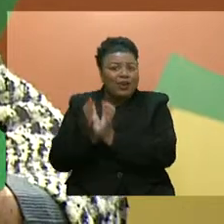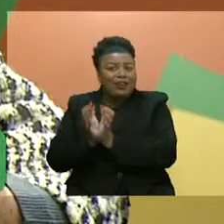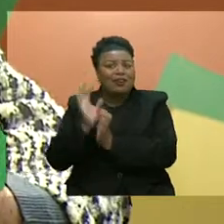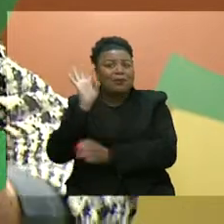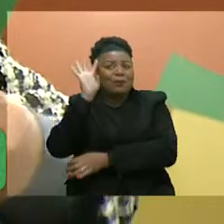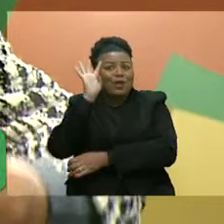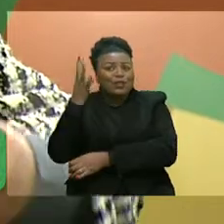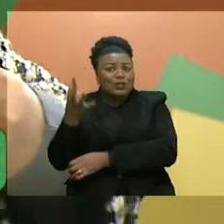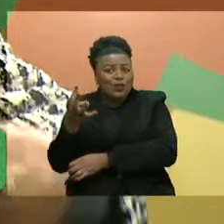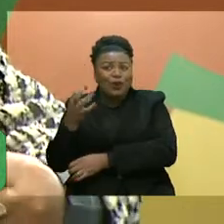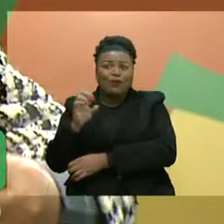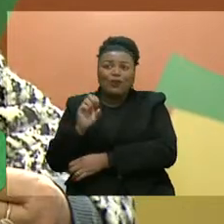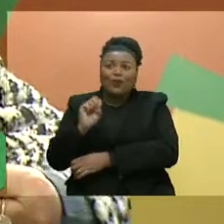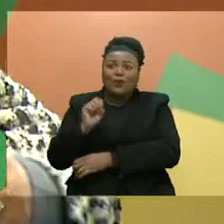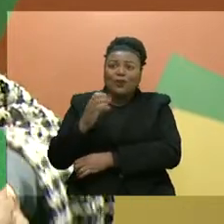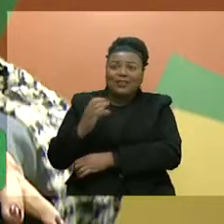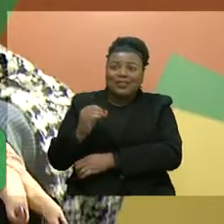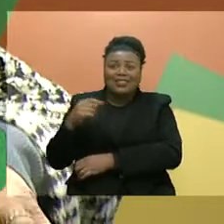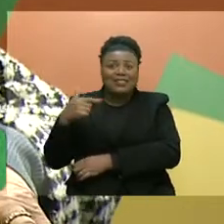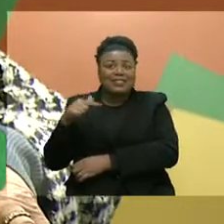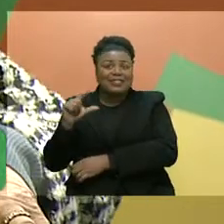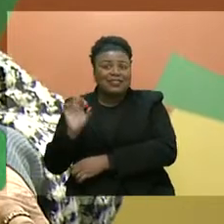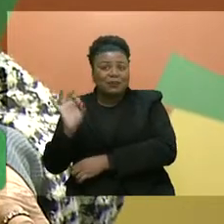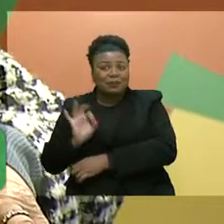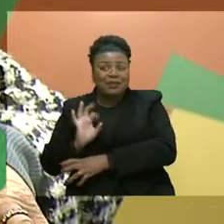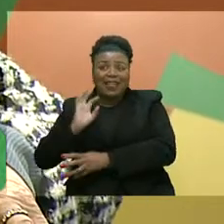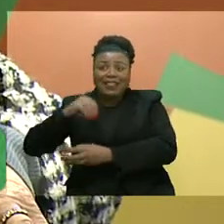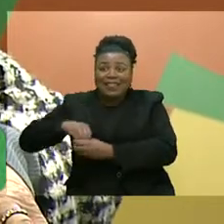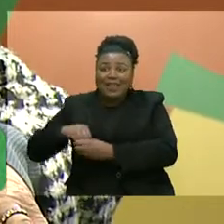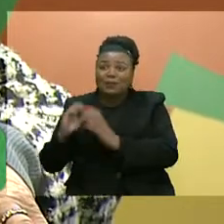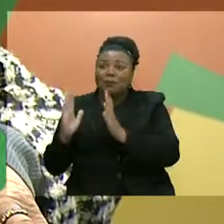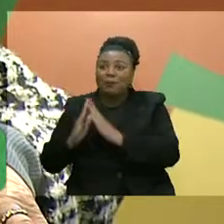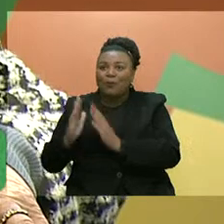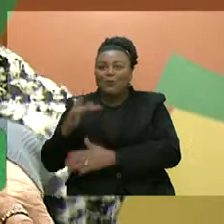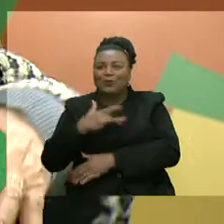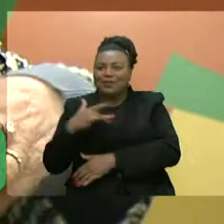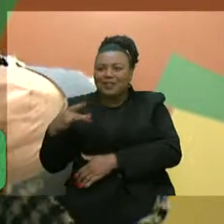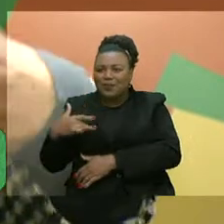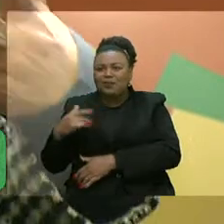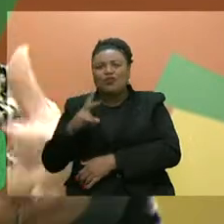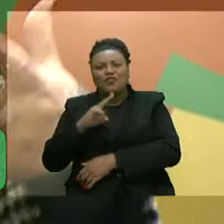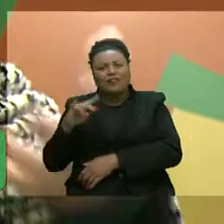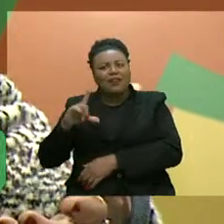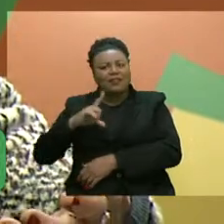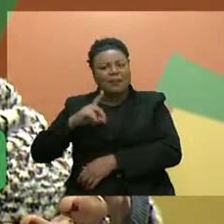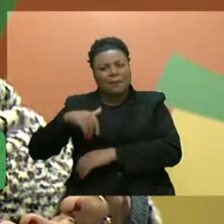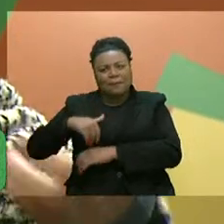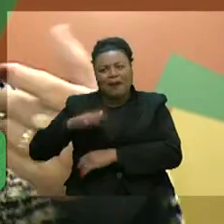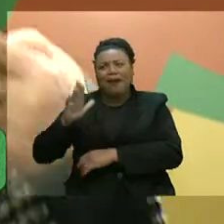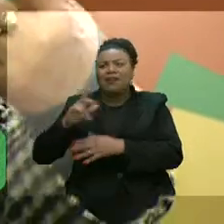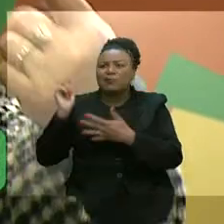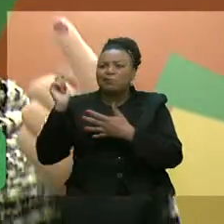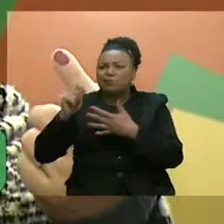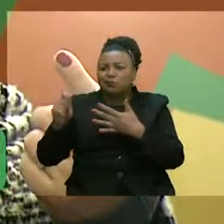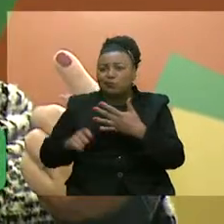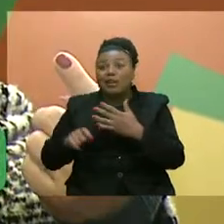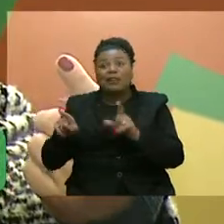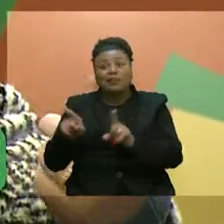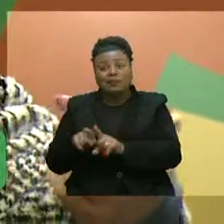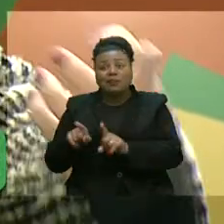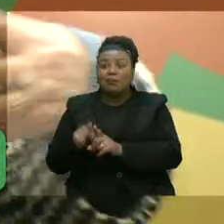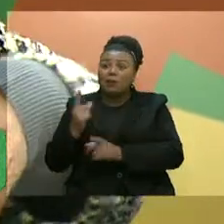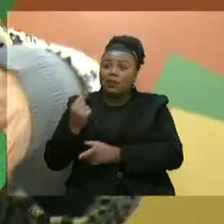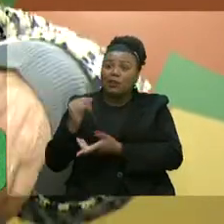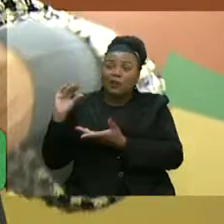resolve 80%, 70% no posto de saúde, nós teríamos muito mais possibilidade e